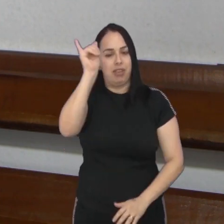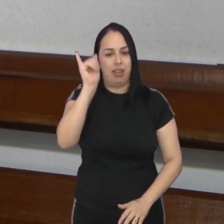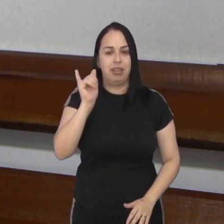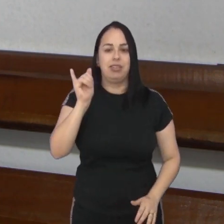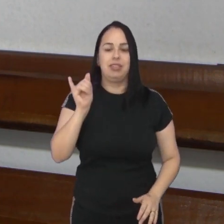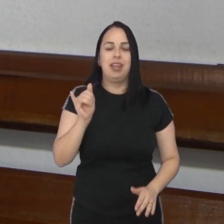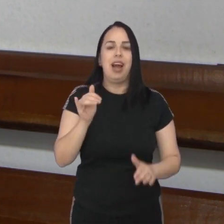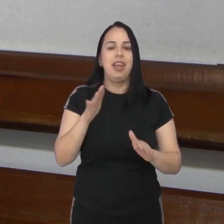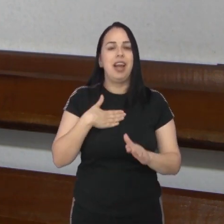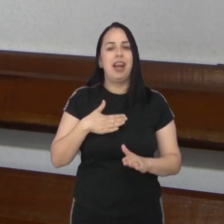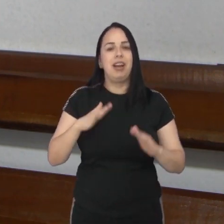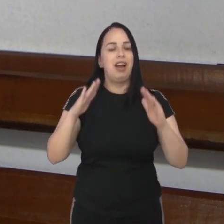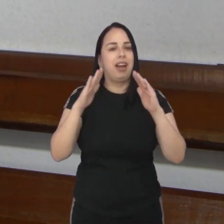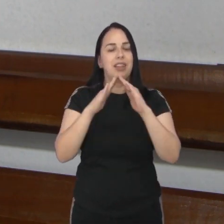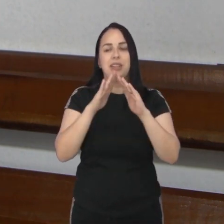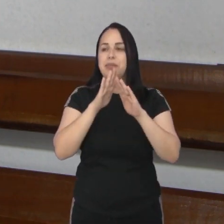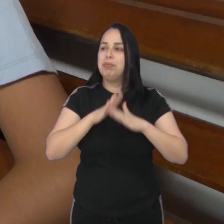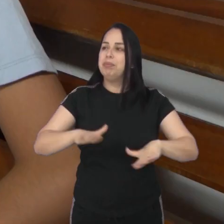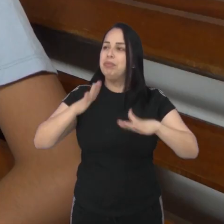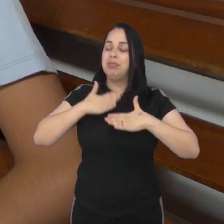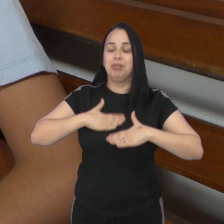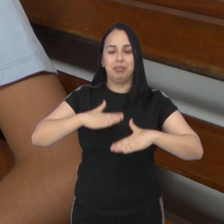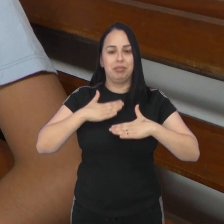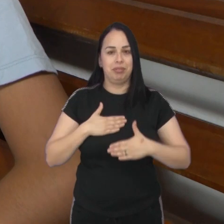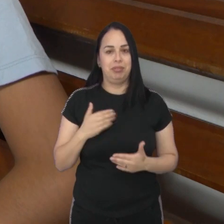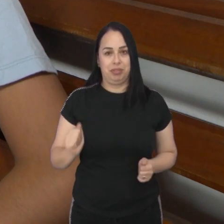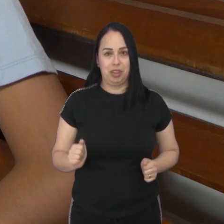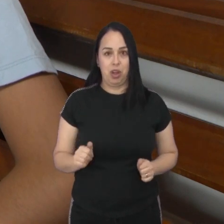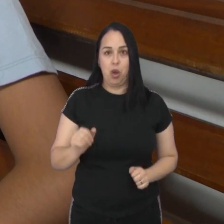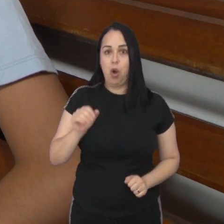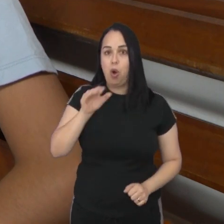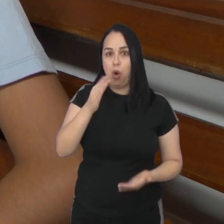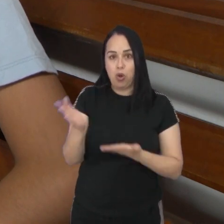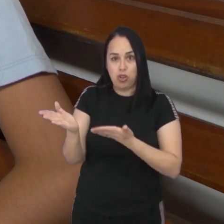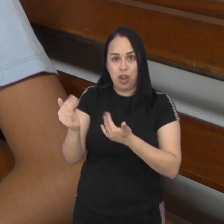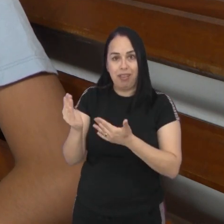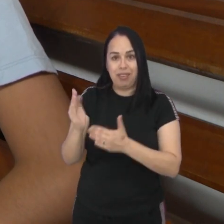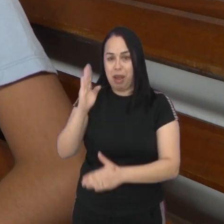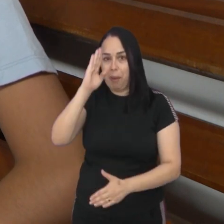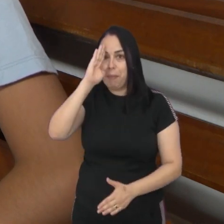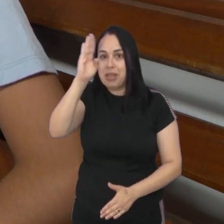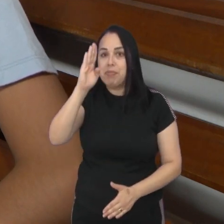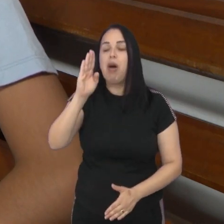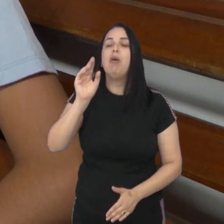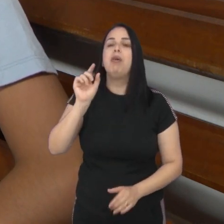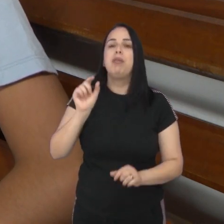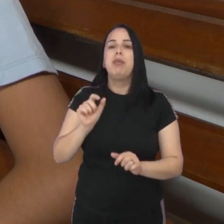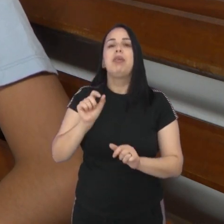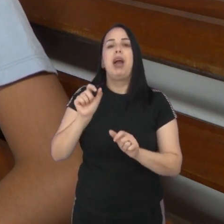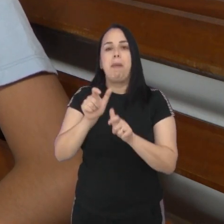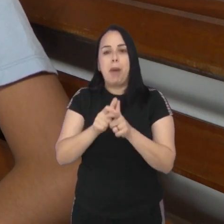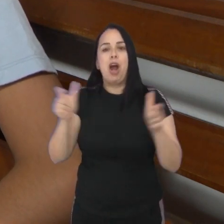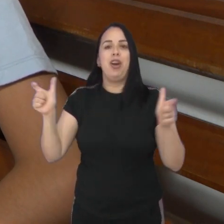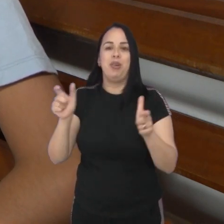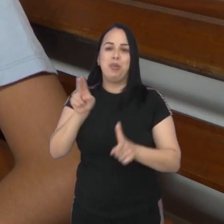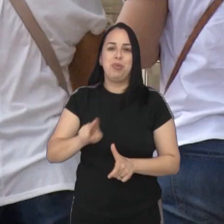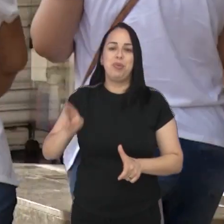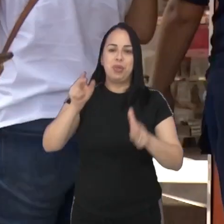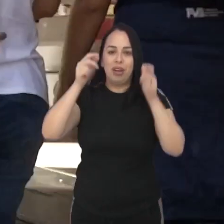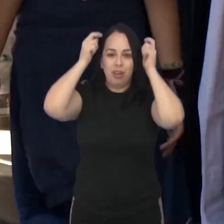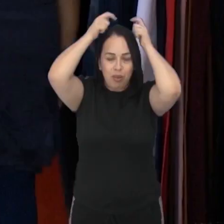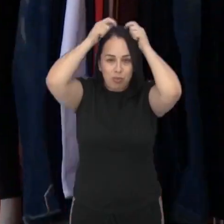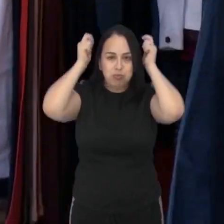eles. Daí fica um silêncio a casa. Assim como o Francisco, os jovens são o principal público consumidor dos fones de